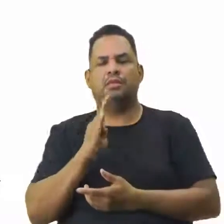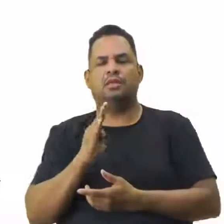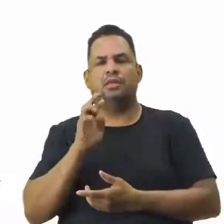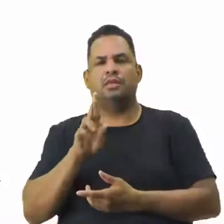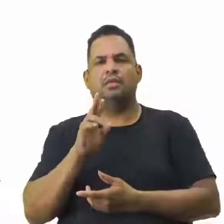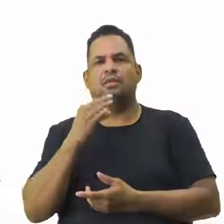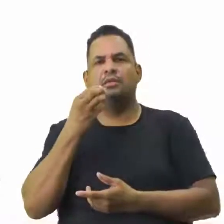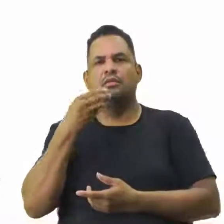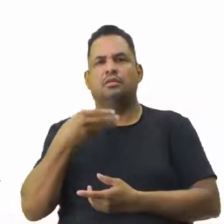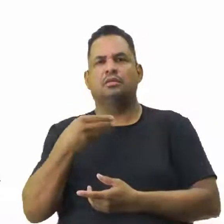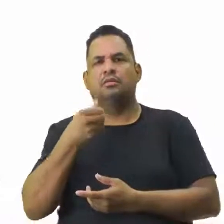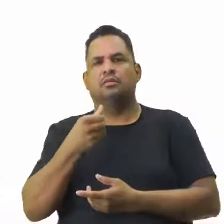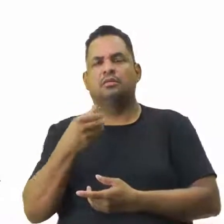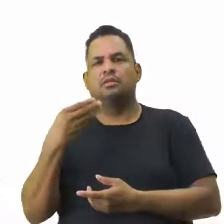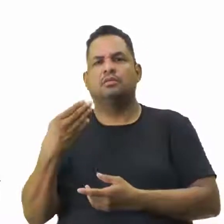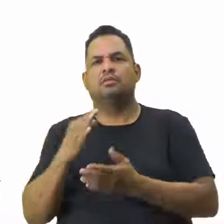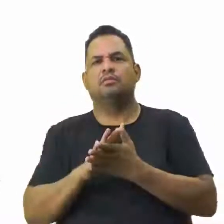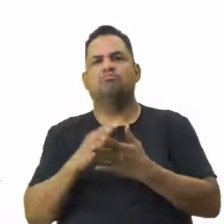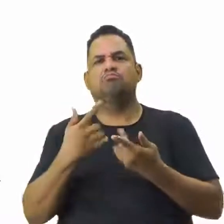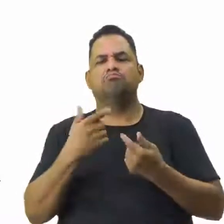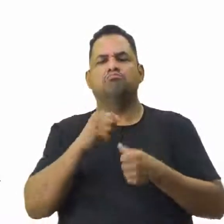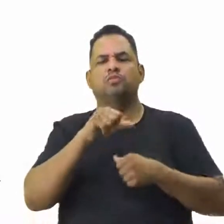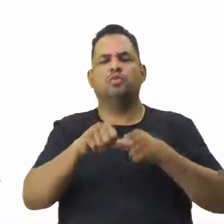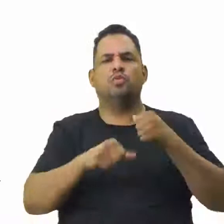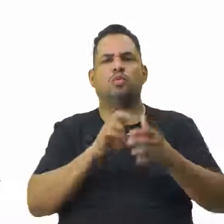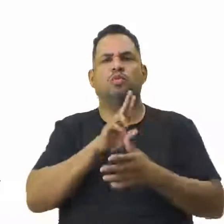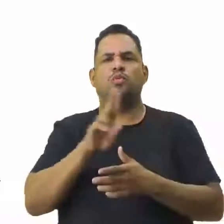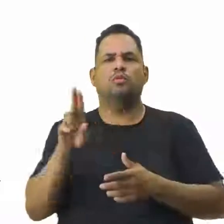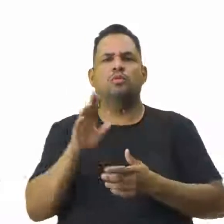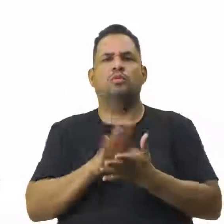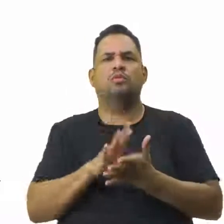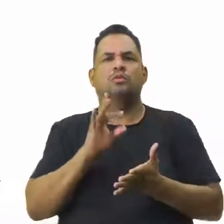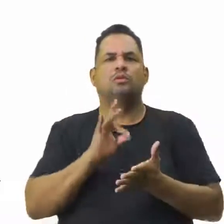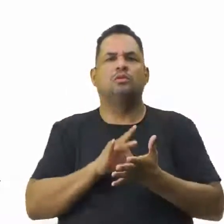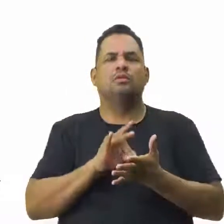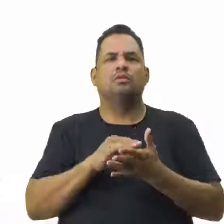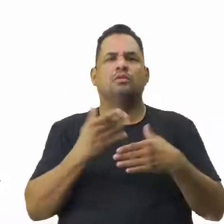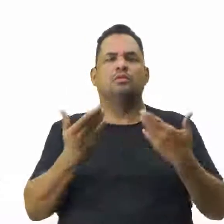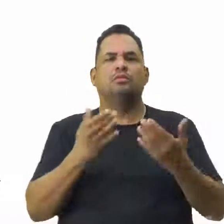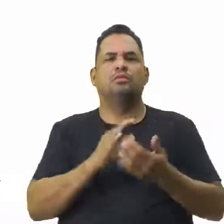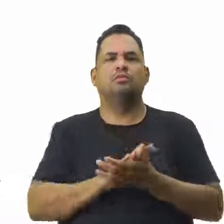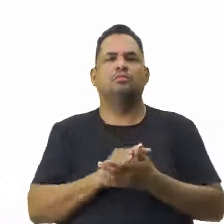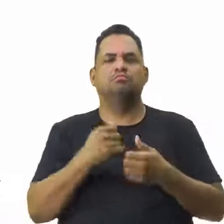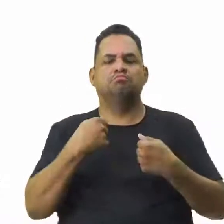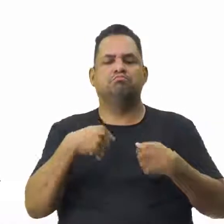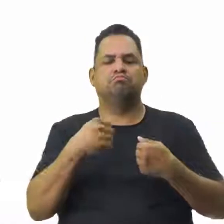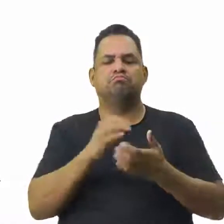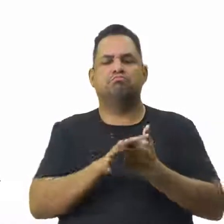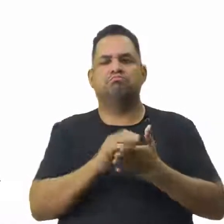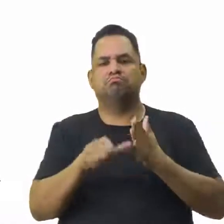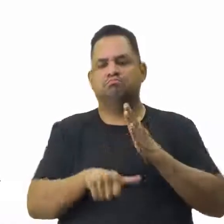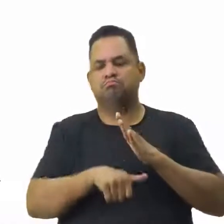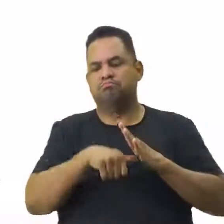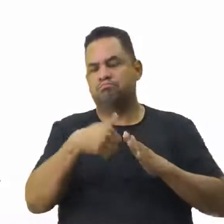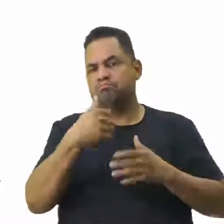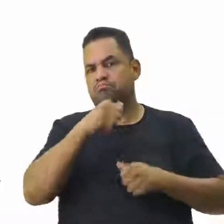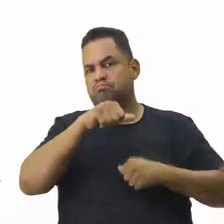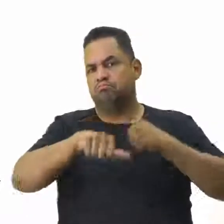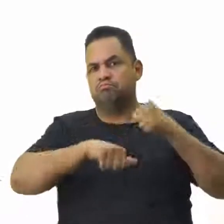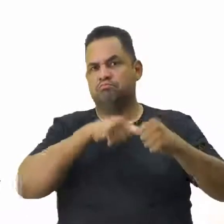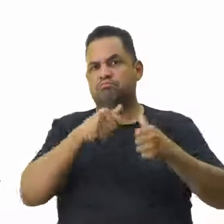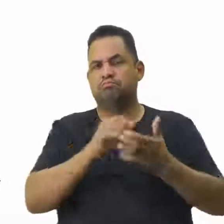BR-364. Mudou de nome por causa de um outro fato no Brasil, tá? Que as rodovias tiveram mudanças, certo? Isso